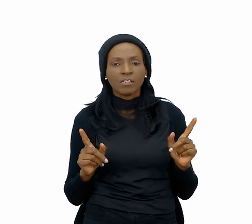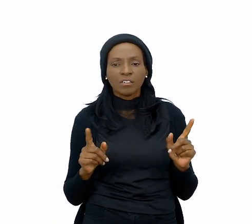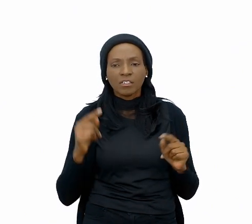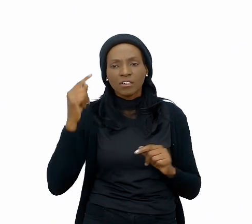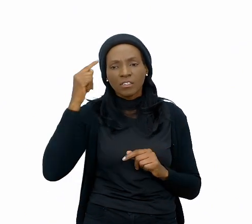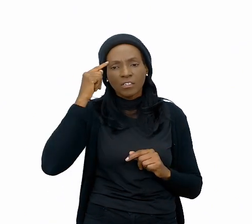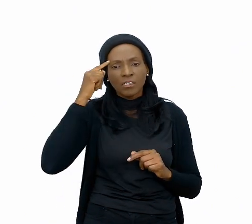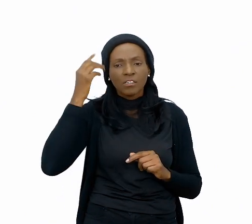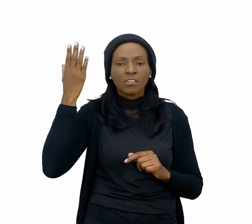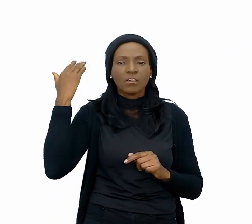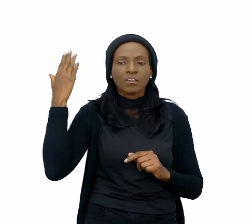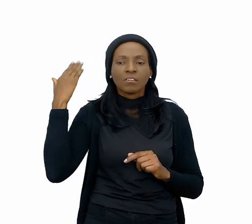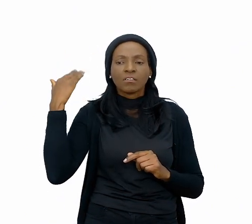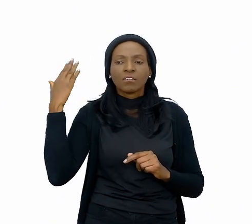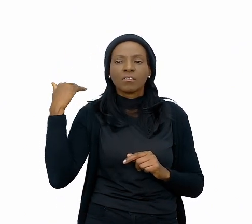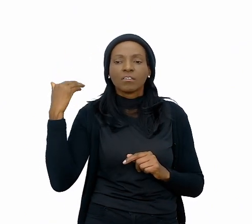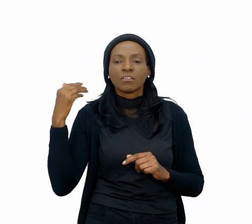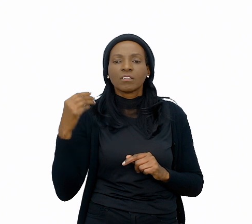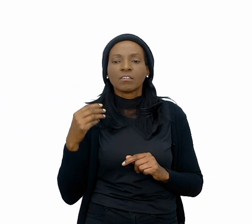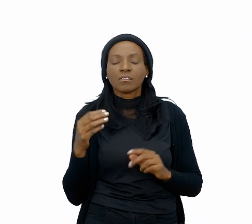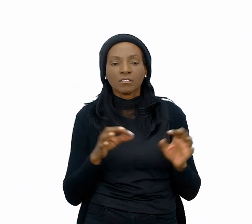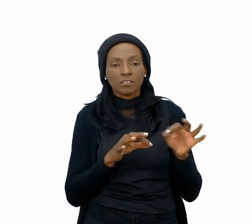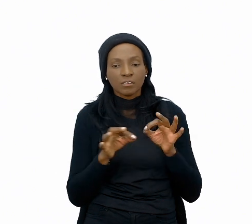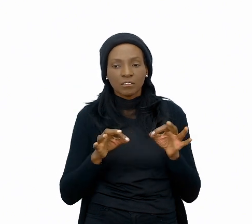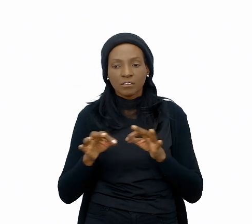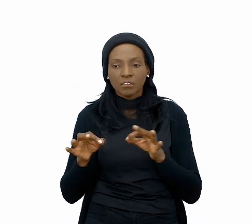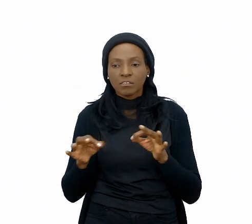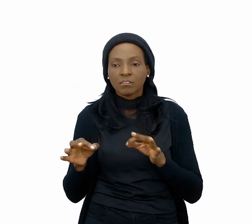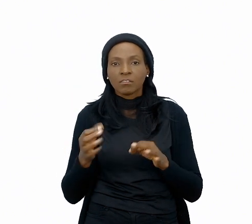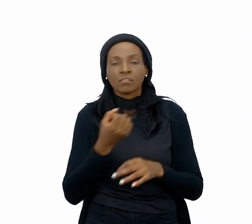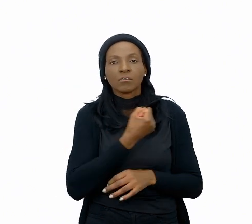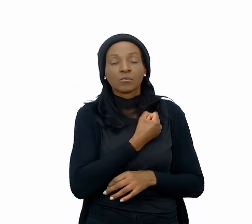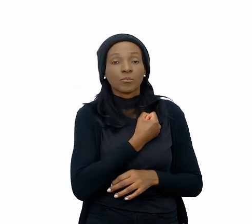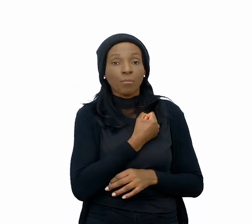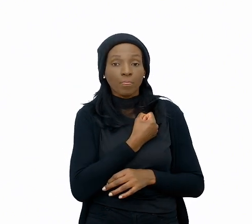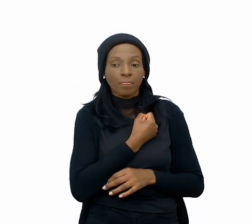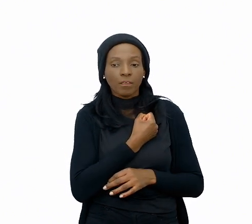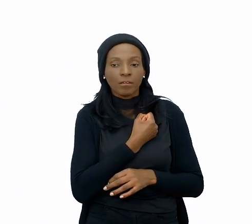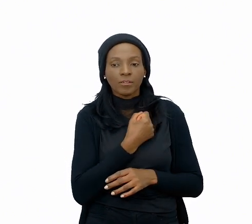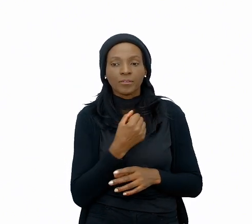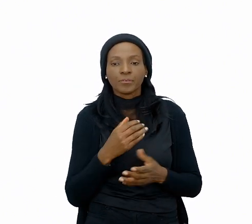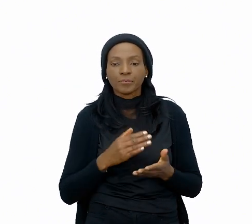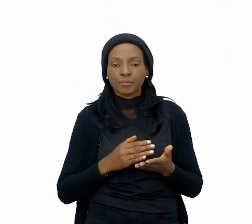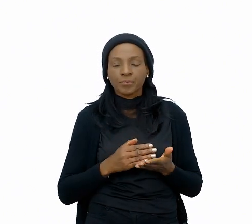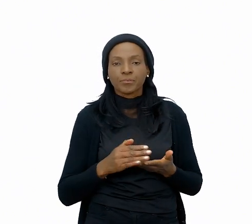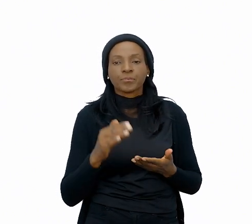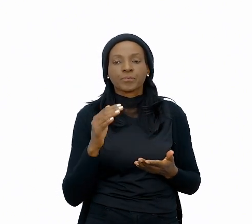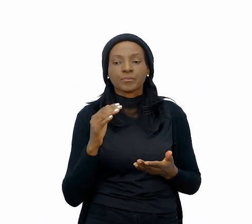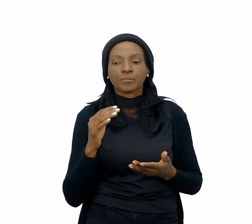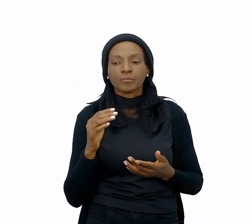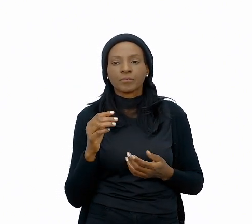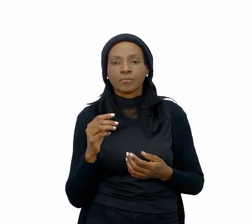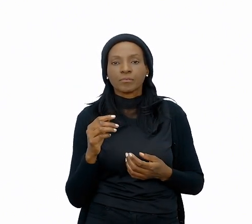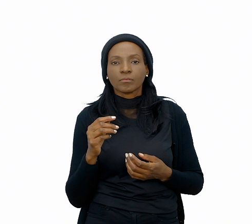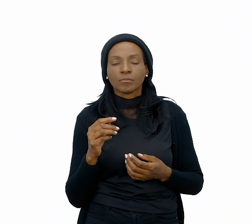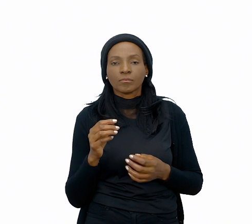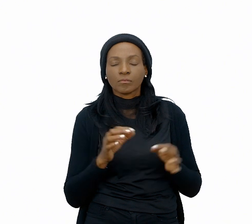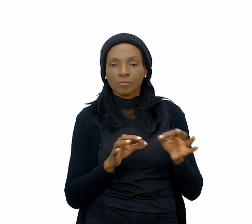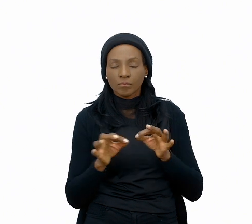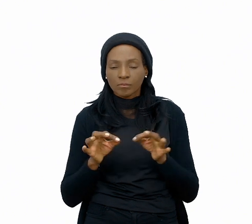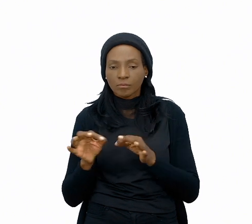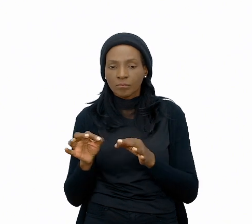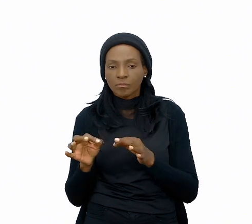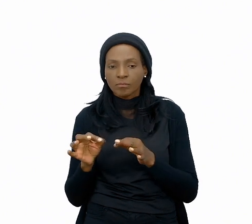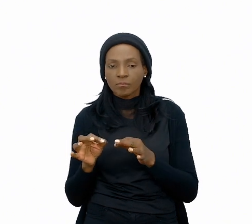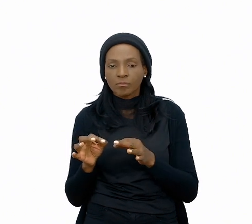pensava antigamente, eles construíam os números a partir da